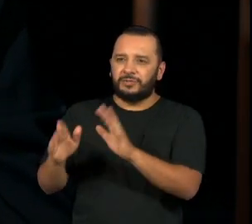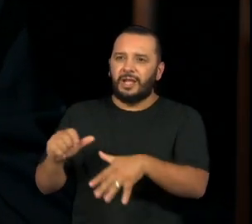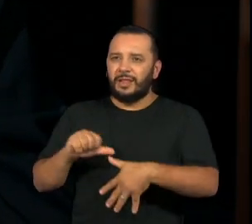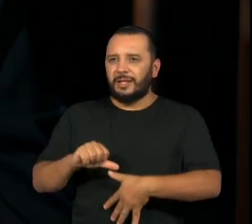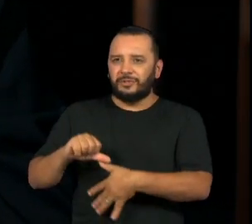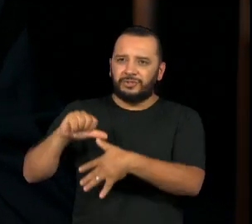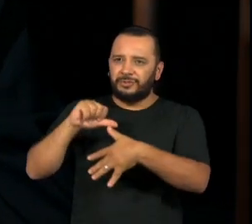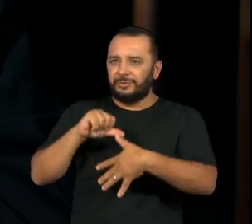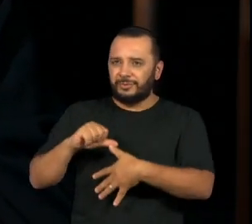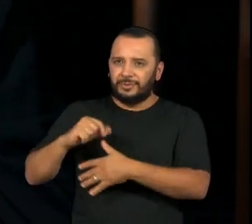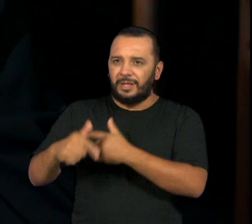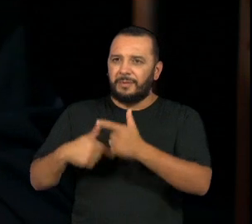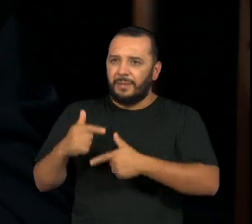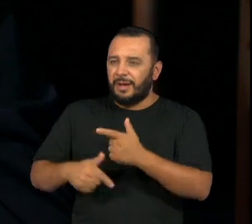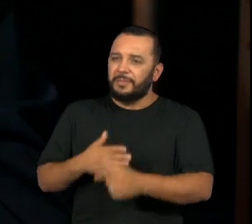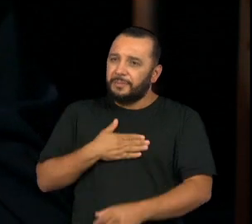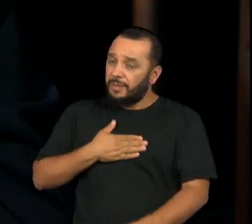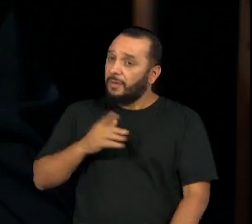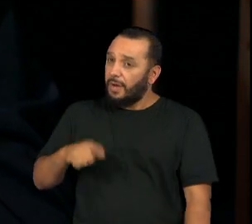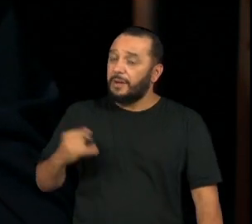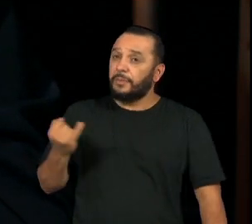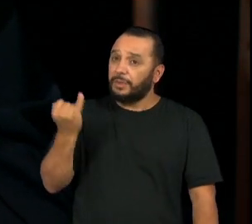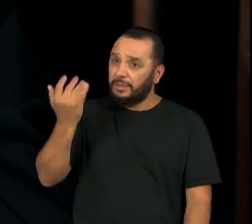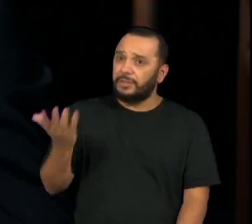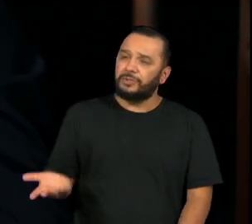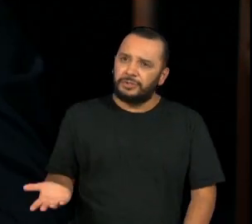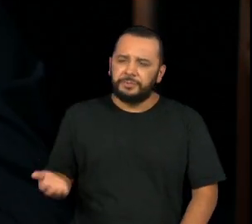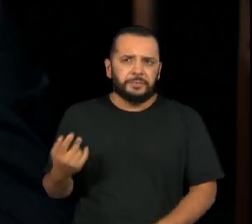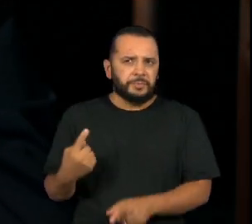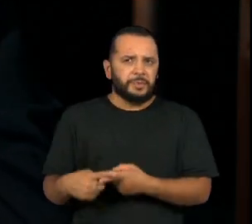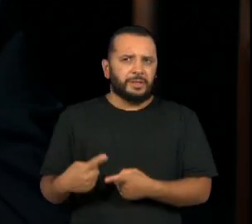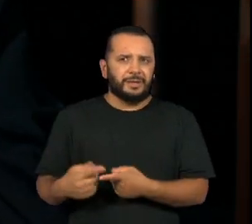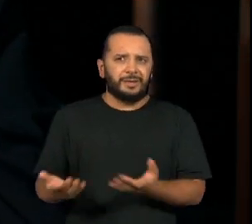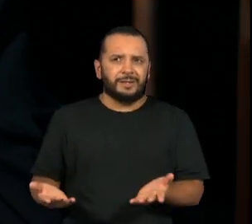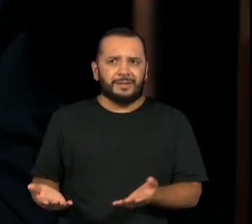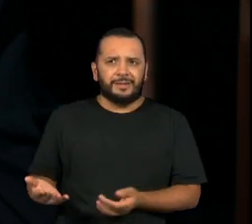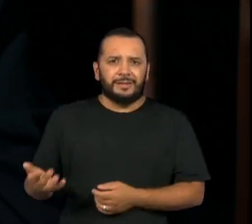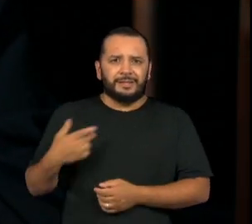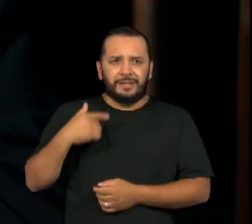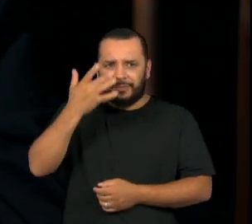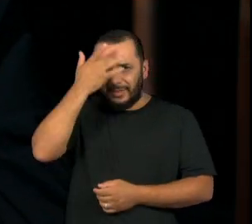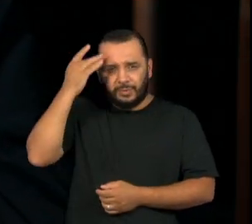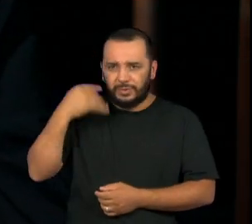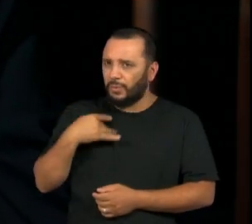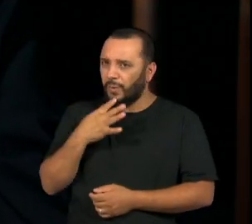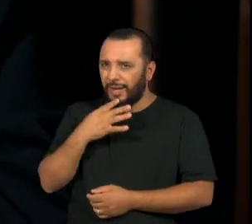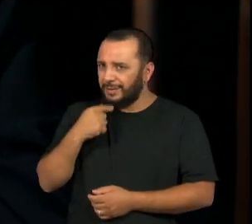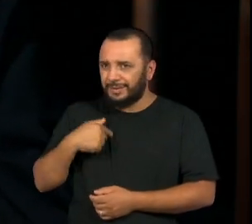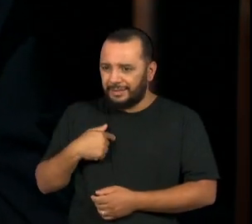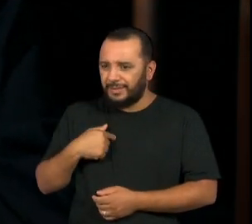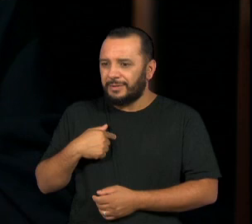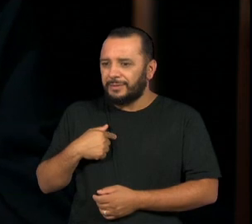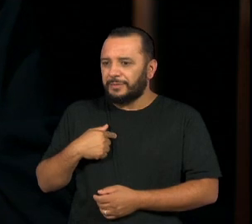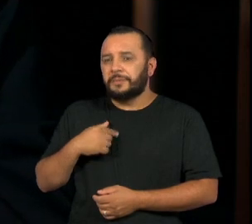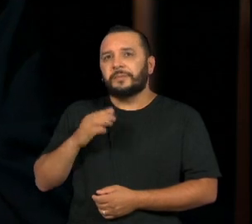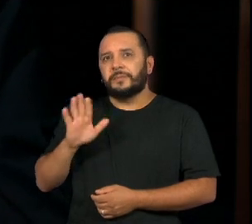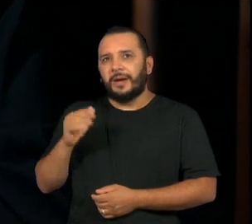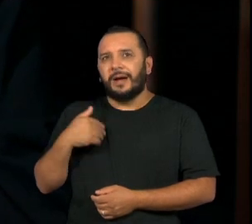por um trabalho meu, é muito importante, porque tem gente que não sabe quem eu sou, mas eu falo, Andrea Buchamber,